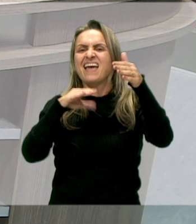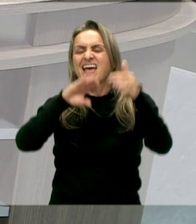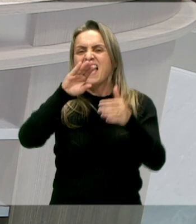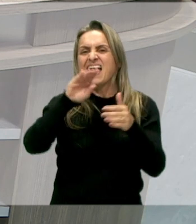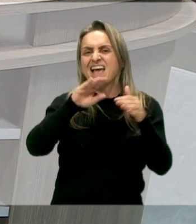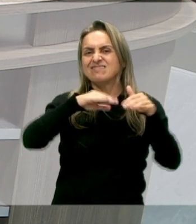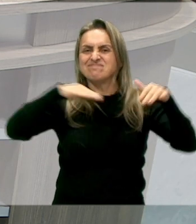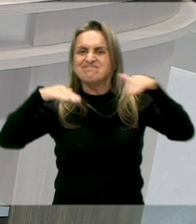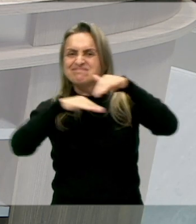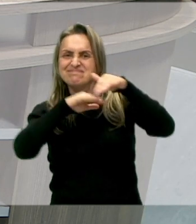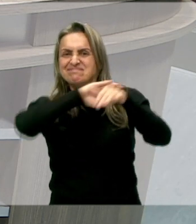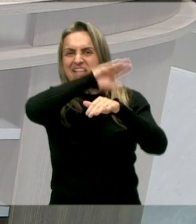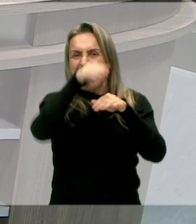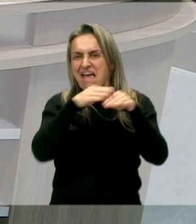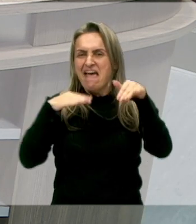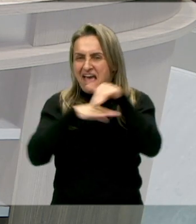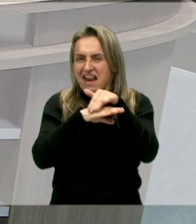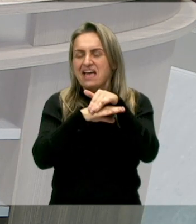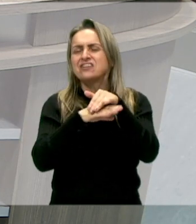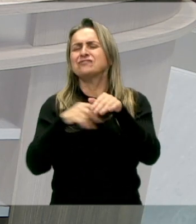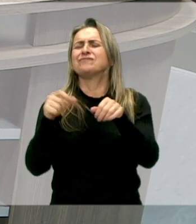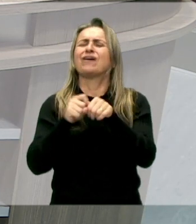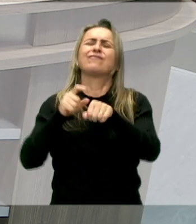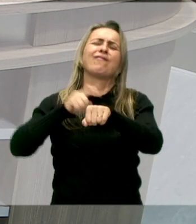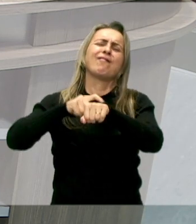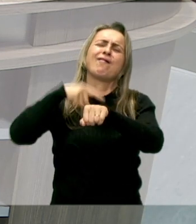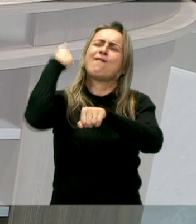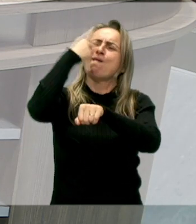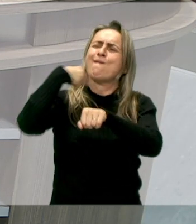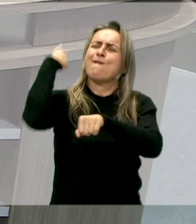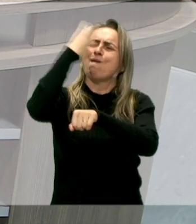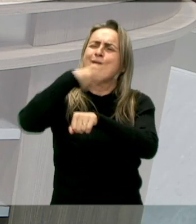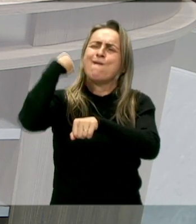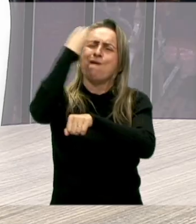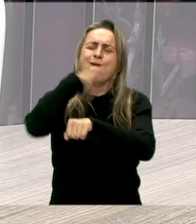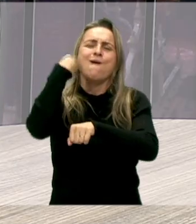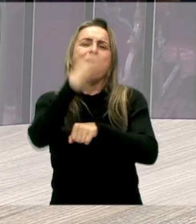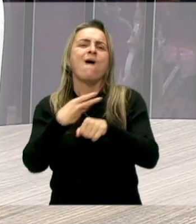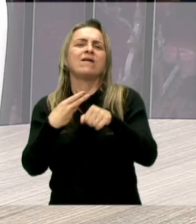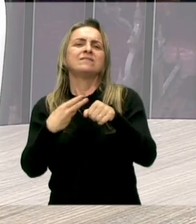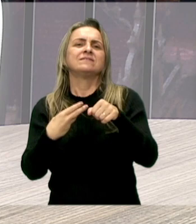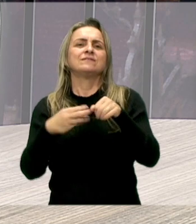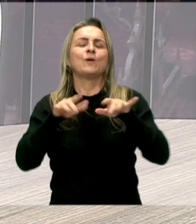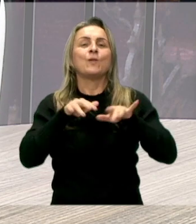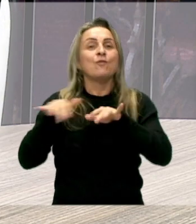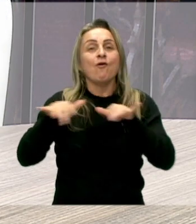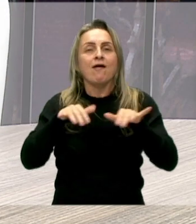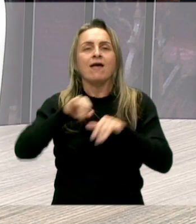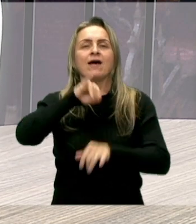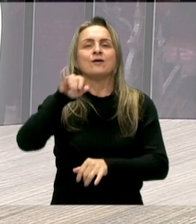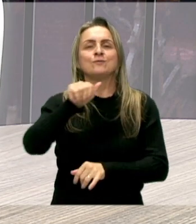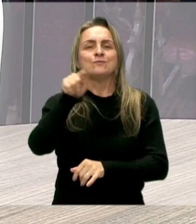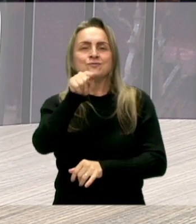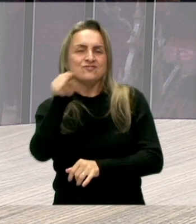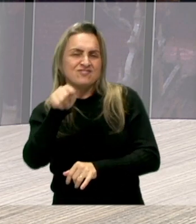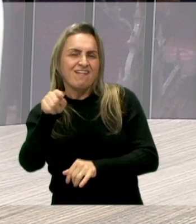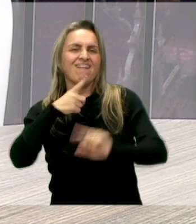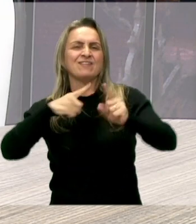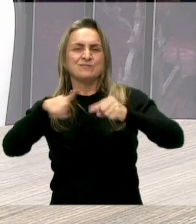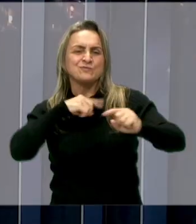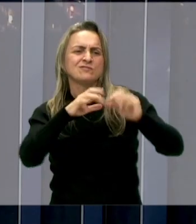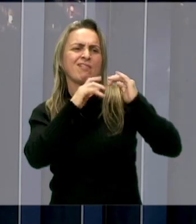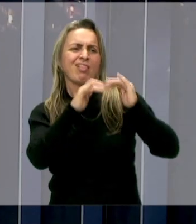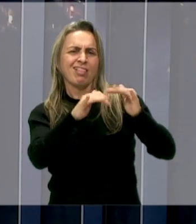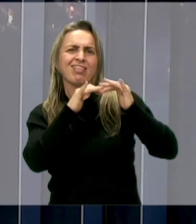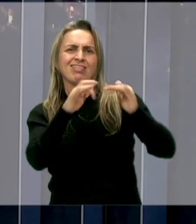ficavam horas depois do ensaio tocando jazz, tocando música instrumental. A Luísa conta isso também, às vezes ensaiava o